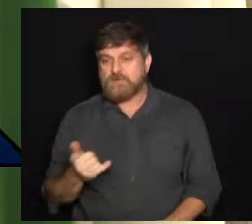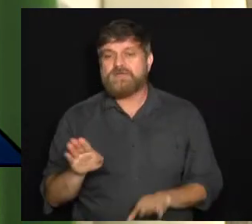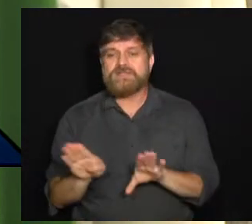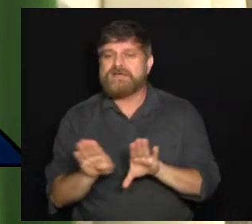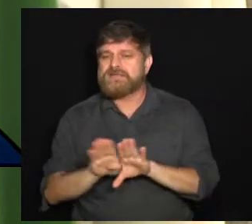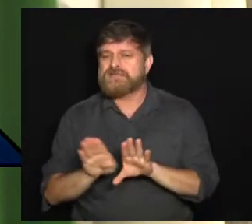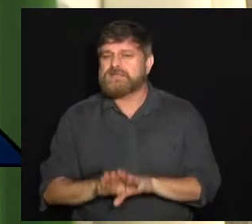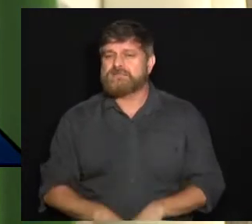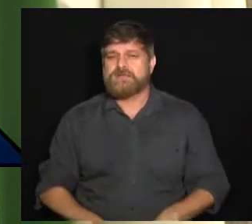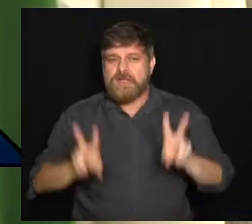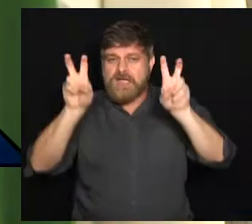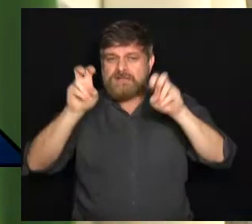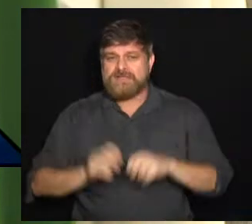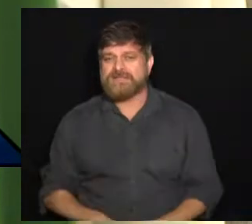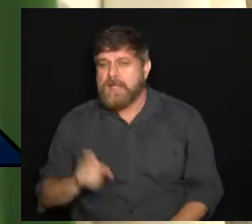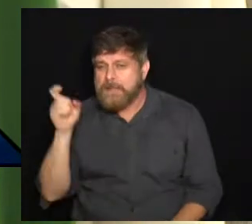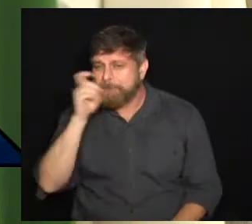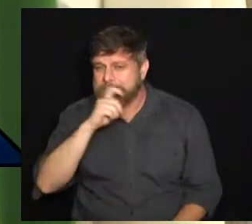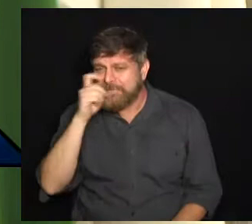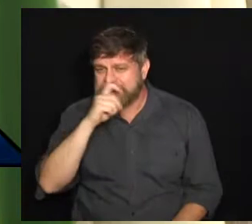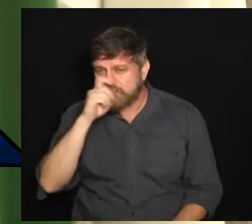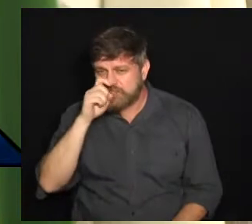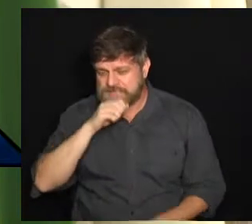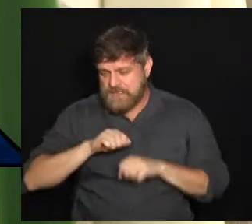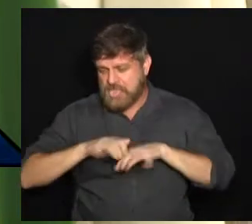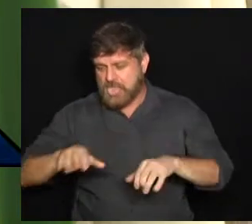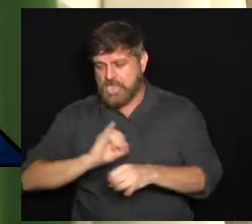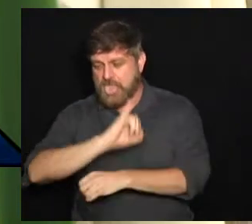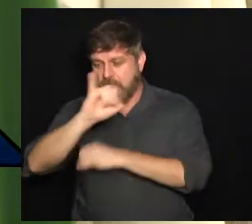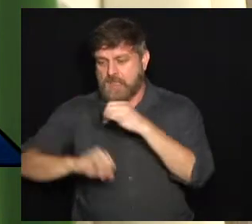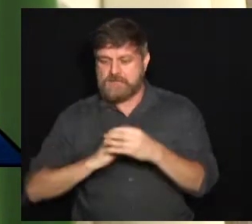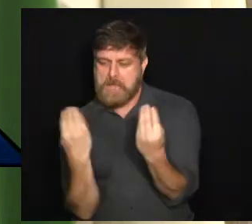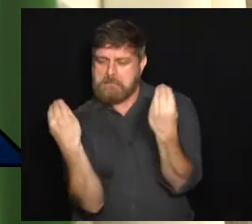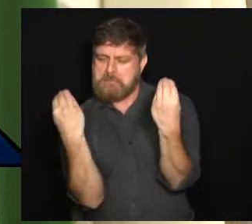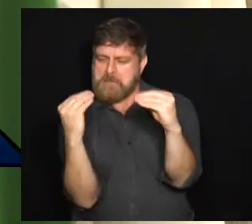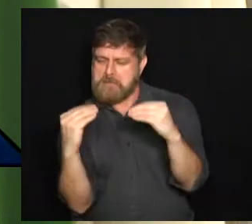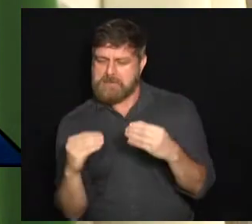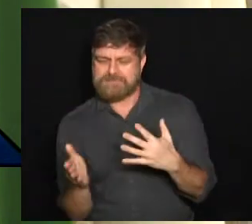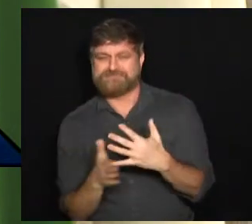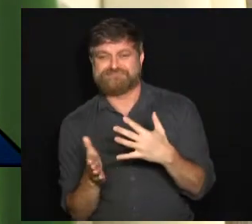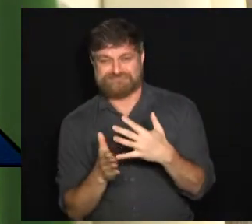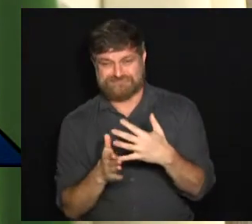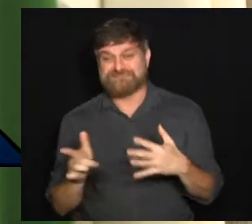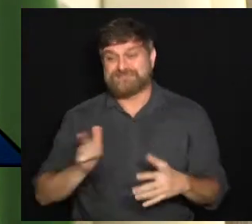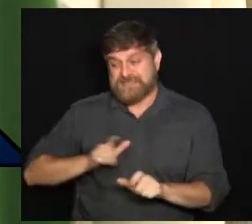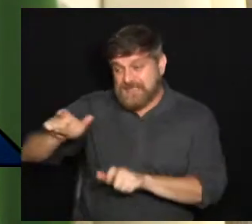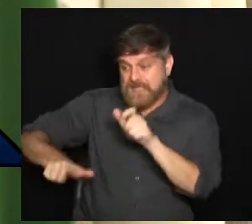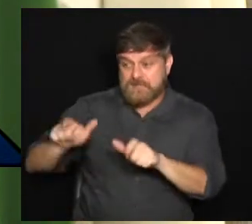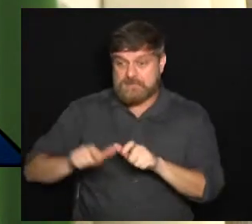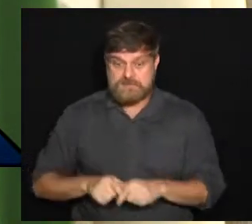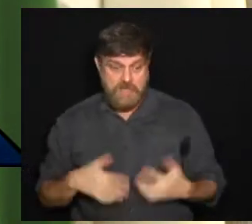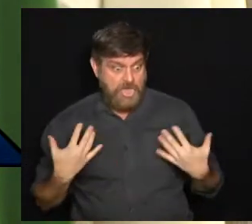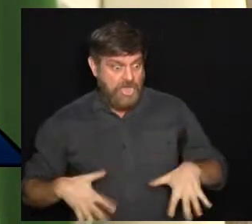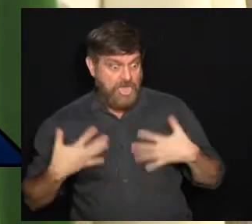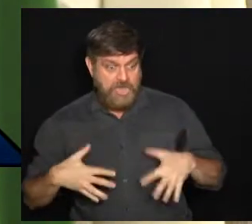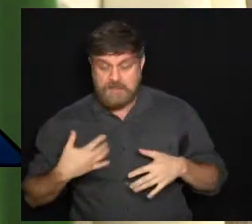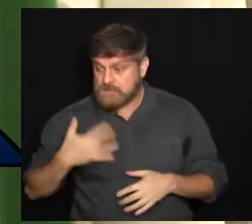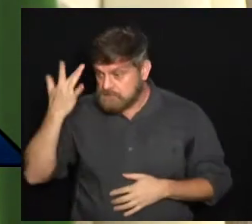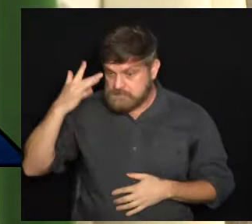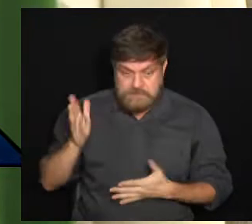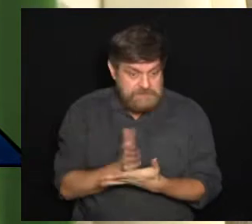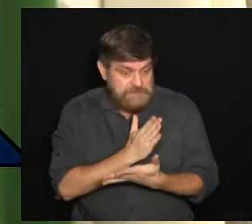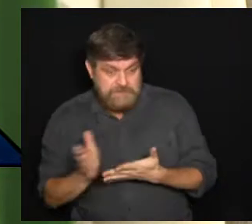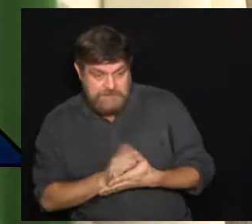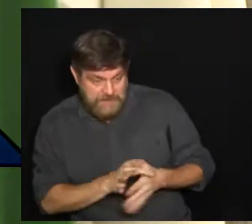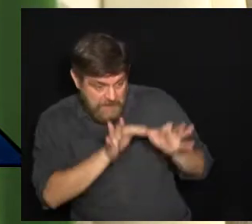questão, vereador, do fake news, porque a gente sabe também que nesse momento há muita notícia e as pessoas acabam nesse desespero não sabendo